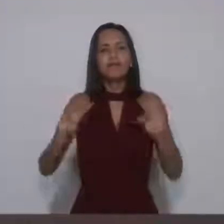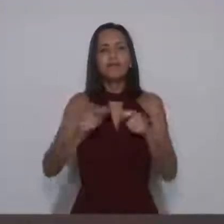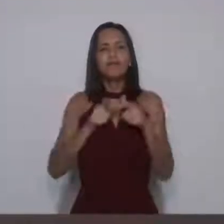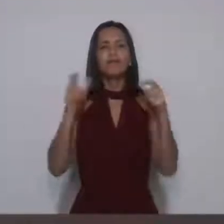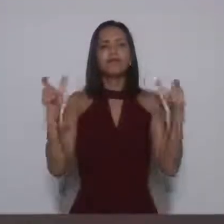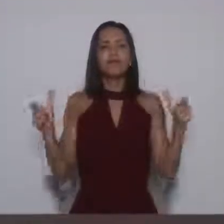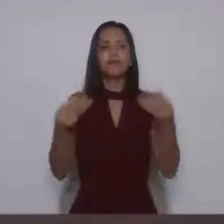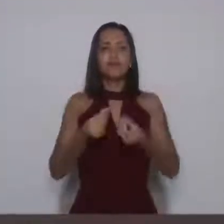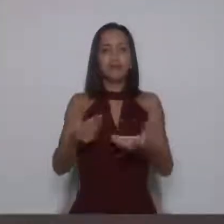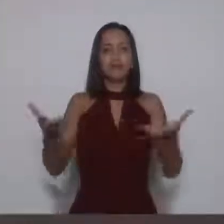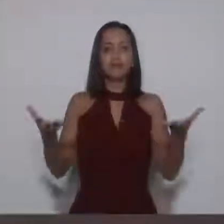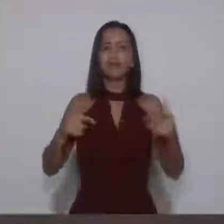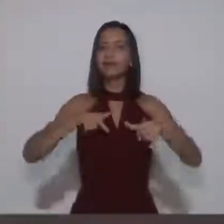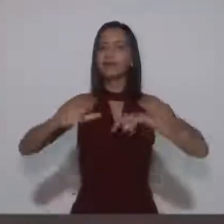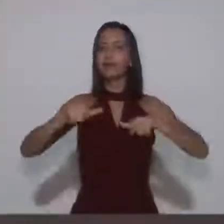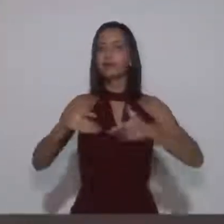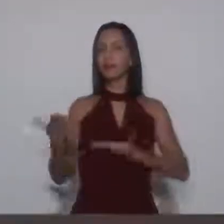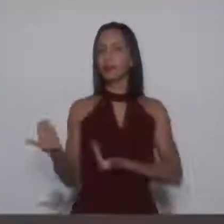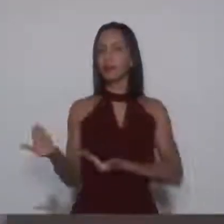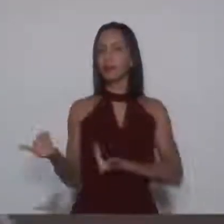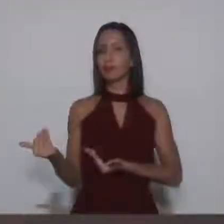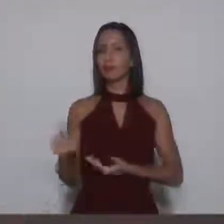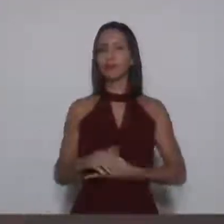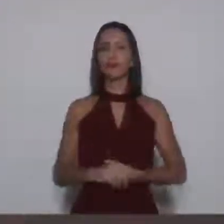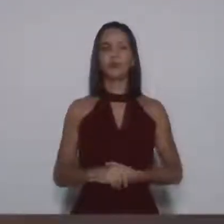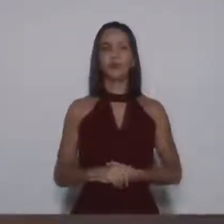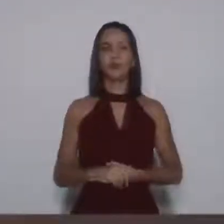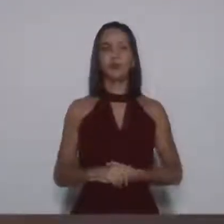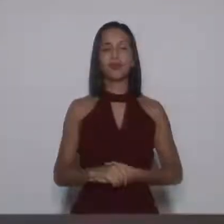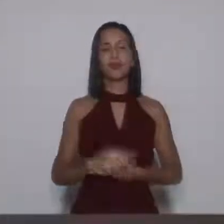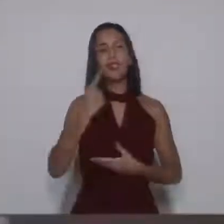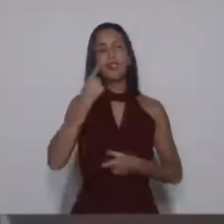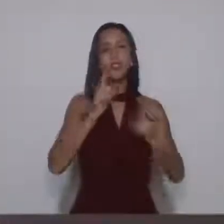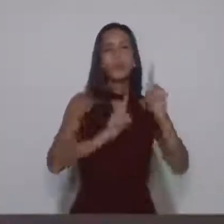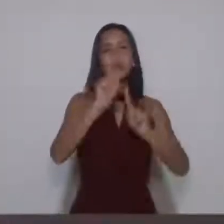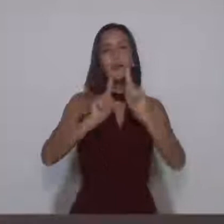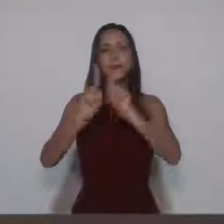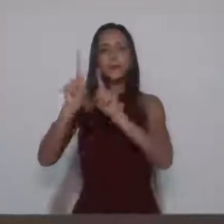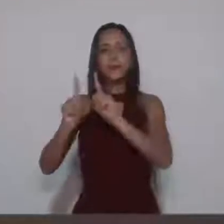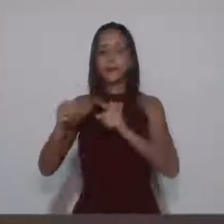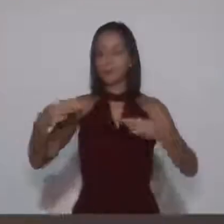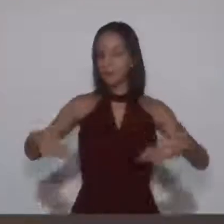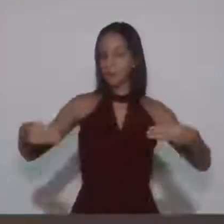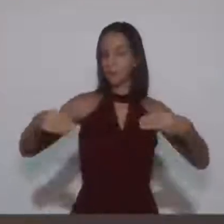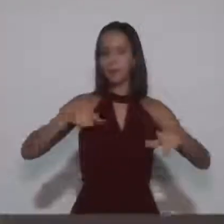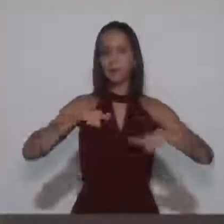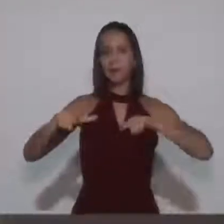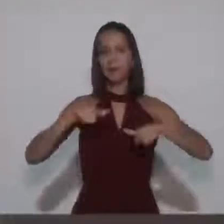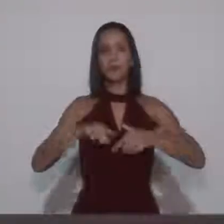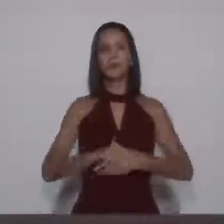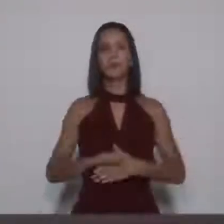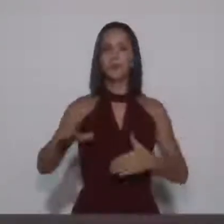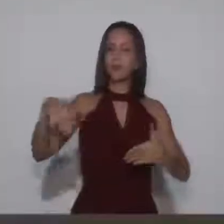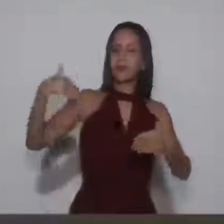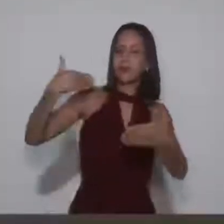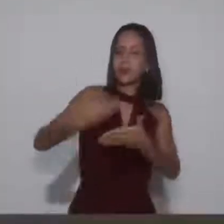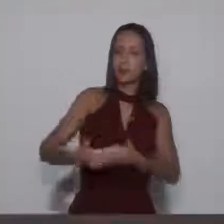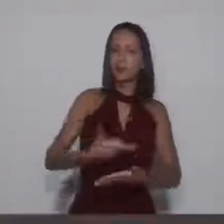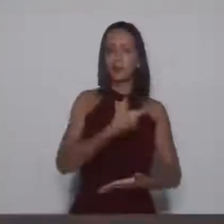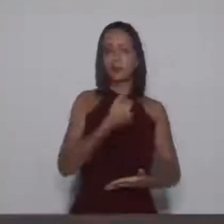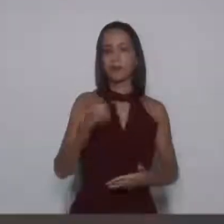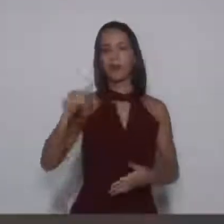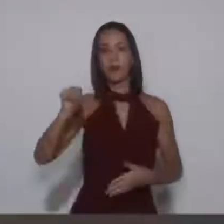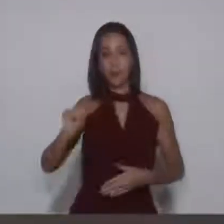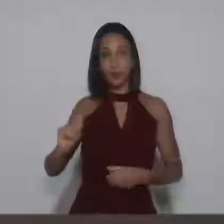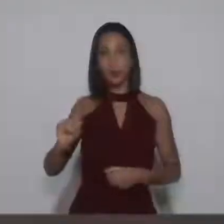aumentar a oferta de emprego para os jovens. Uma das estatísticas do Ministério do Trabalho, até 2018,